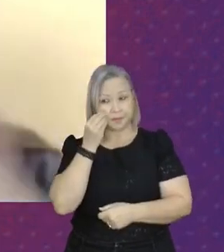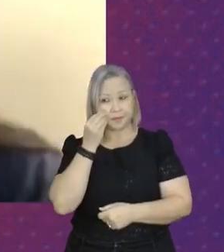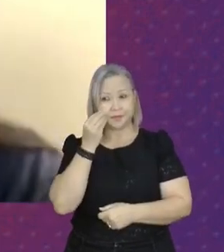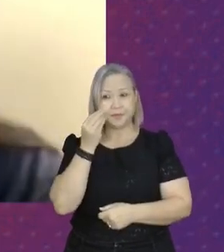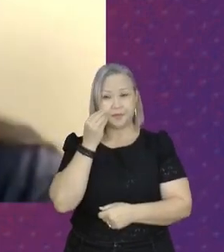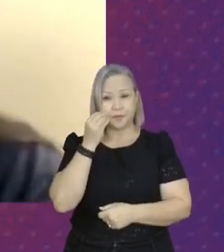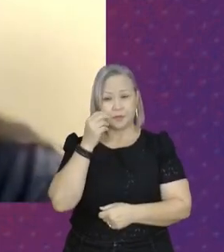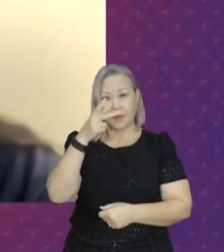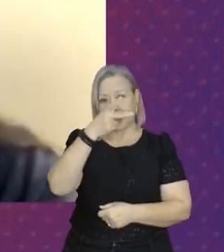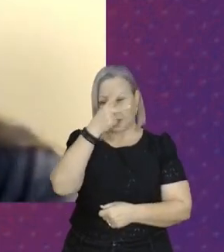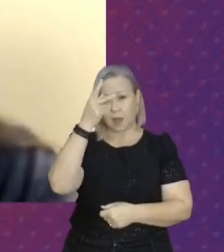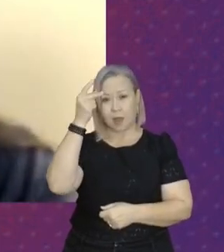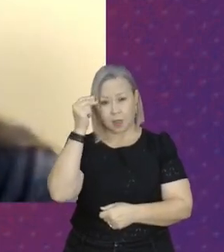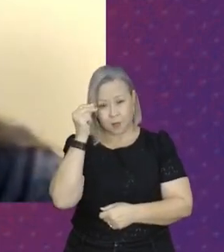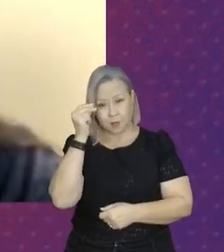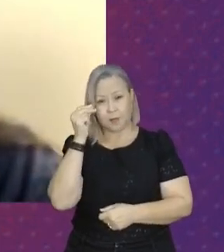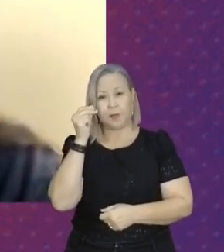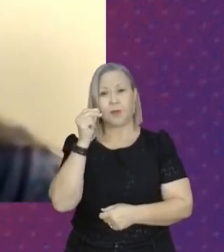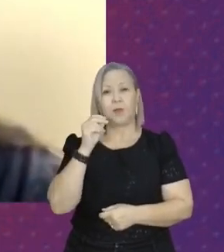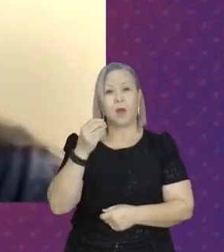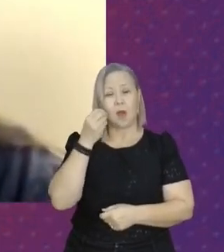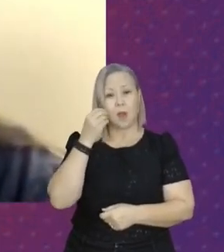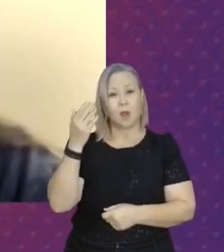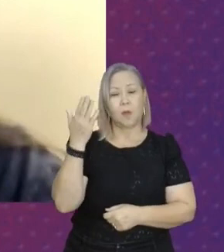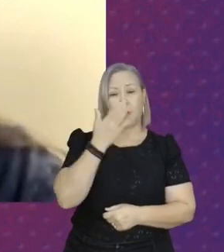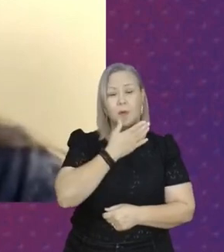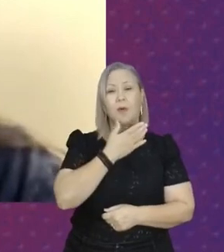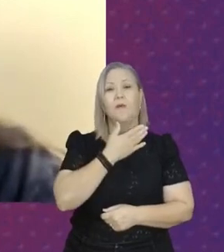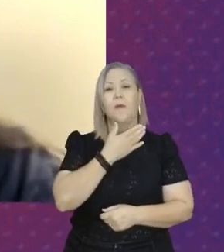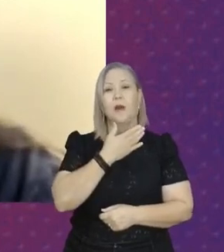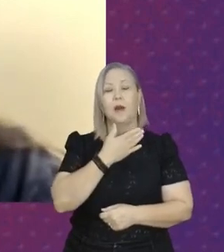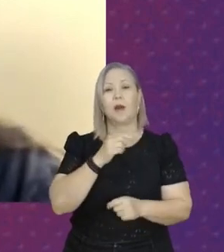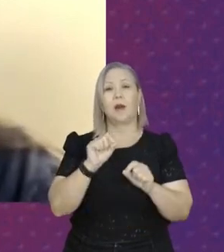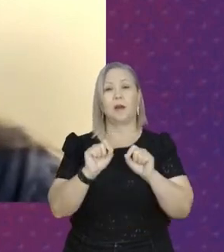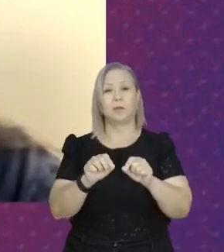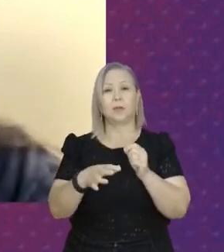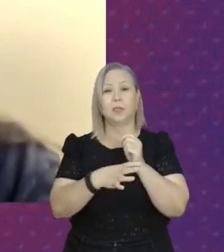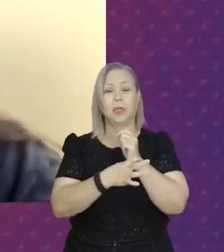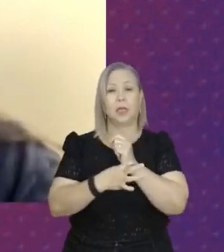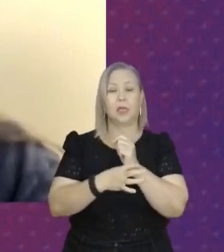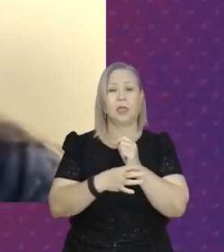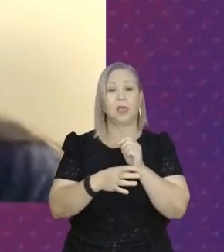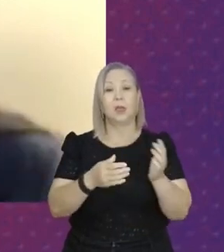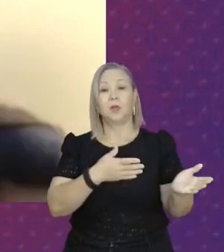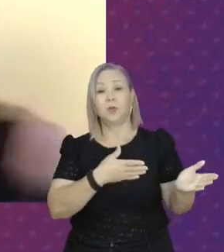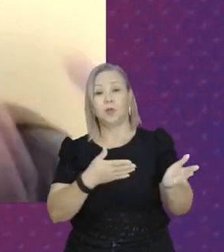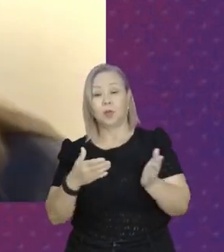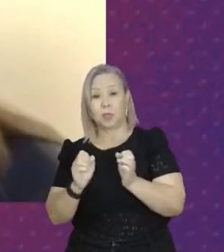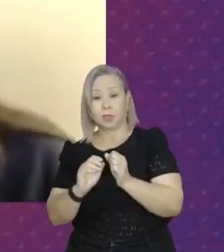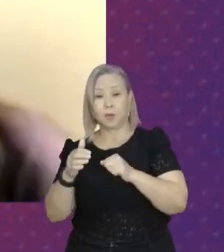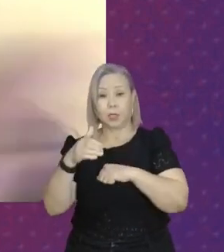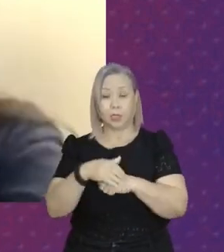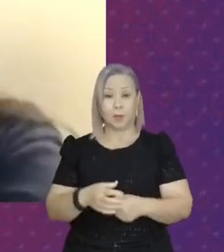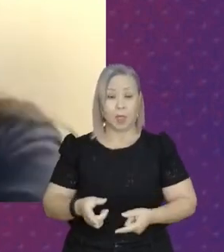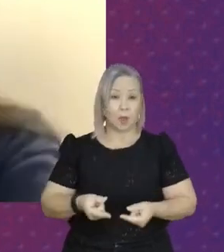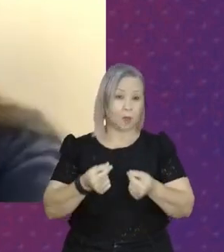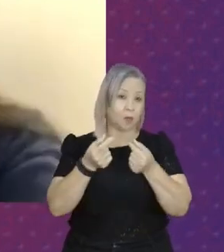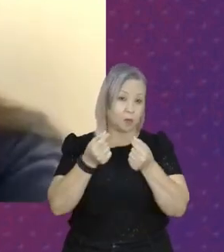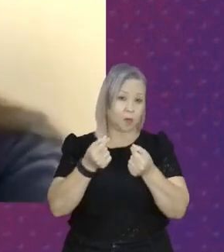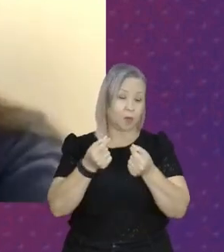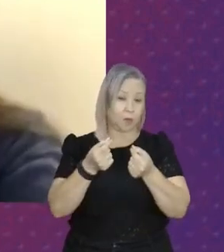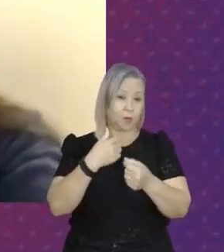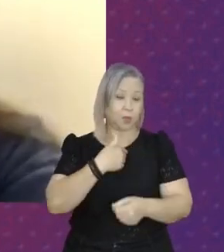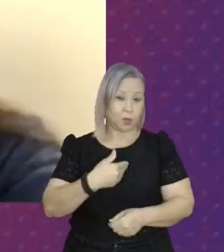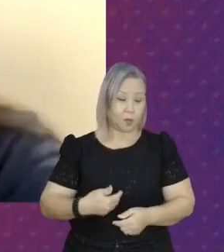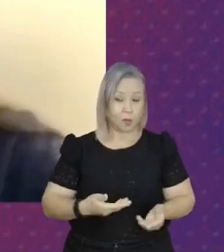as prefeituras tentaram aprovar, especialmente, inclusive, durante a pandemia, uma forma do dinheiro público ir para o